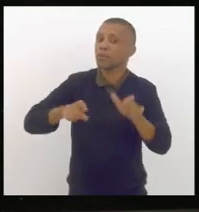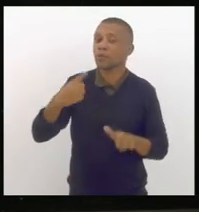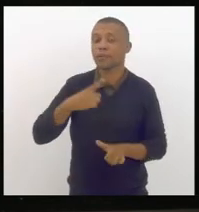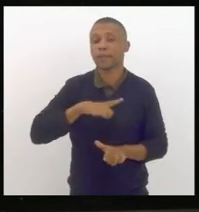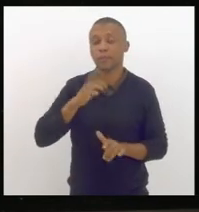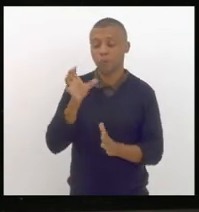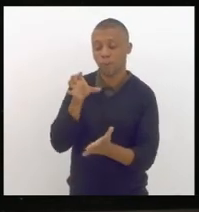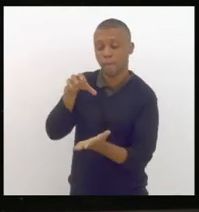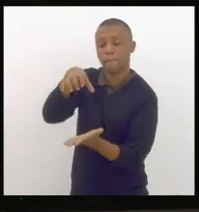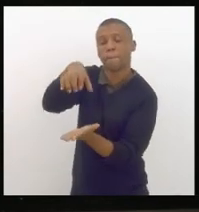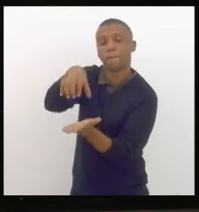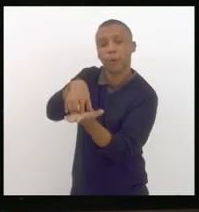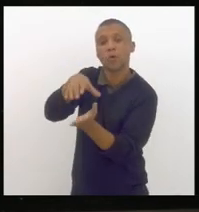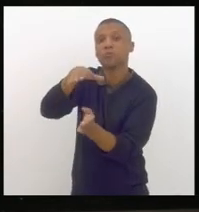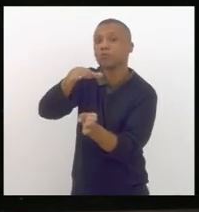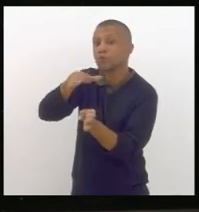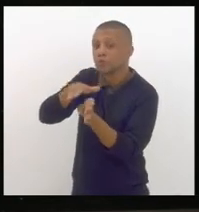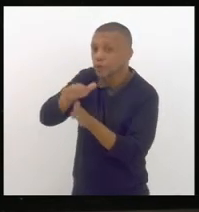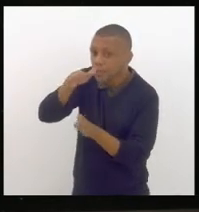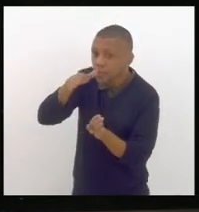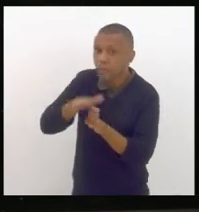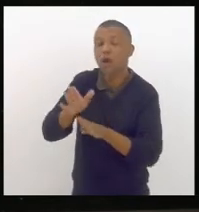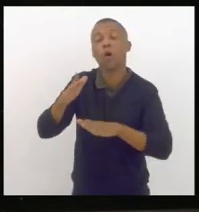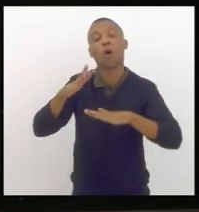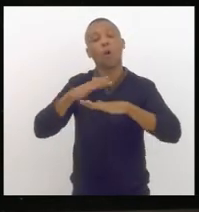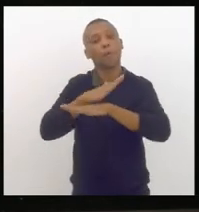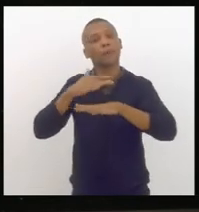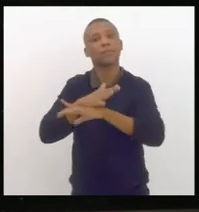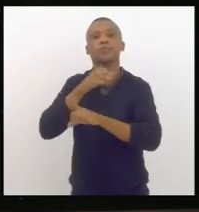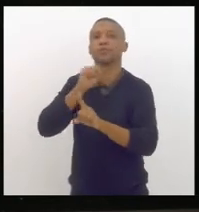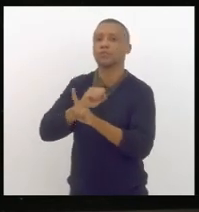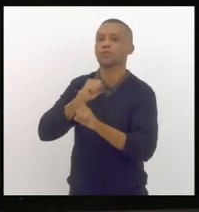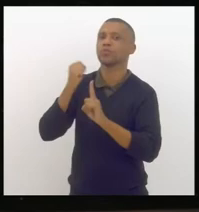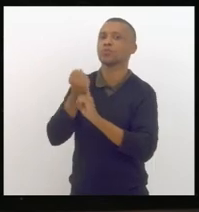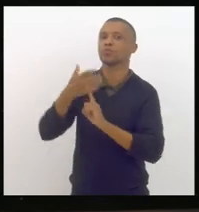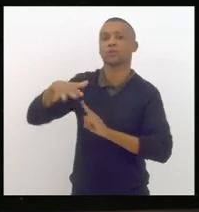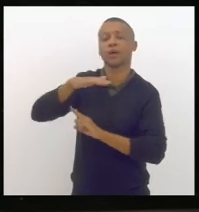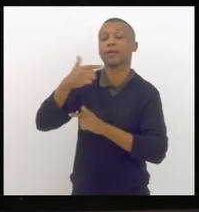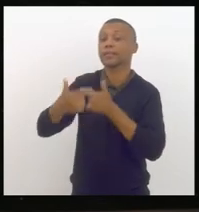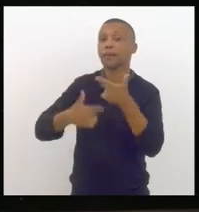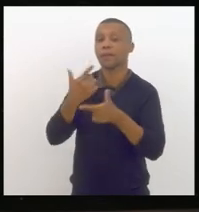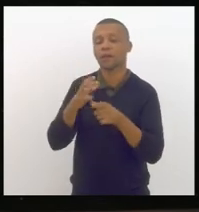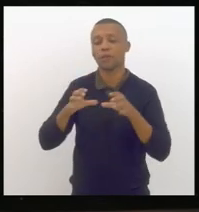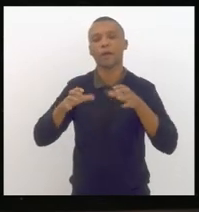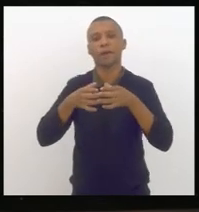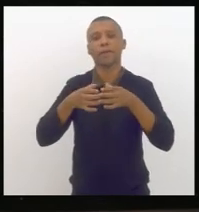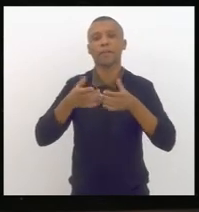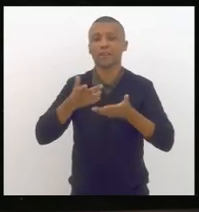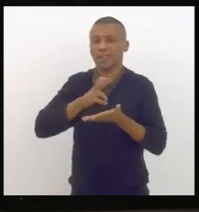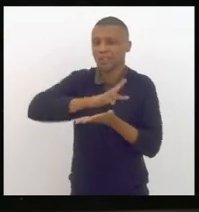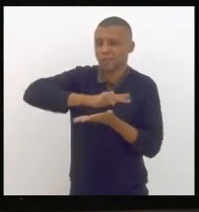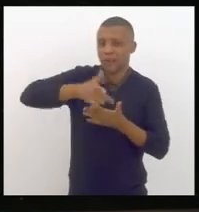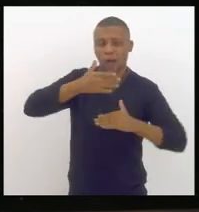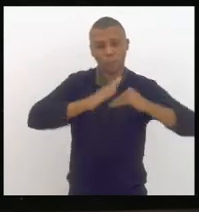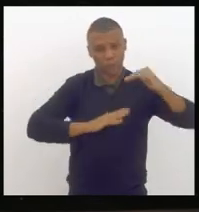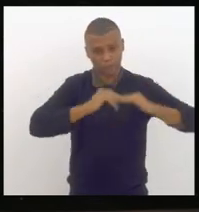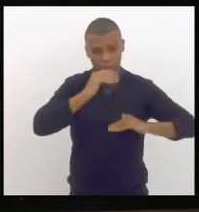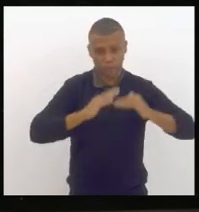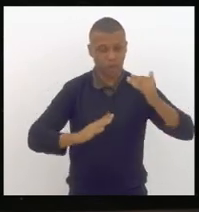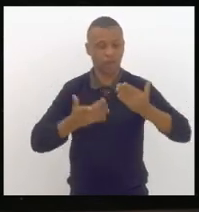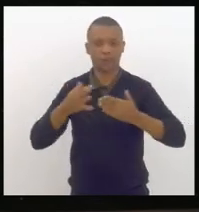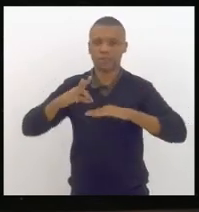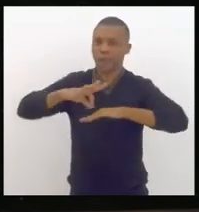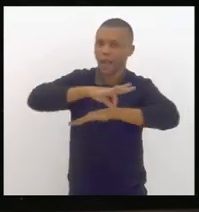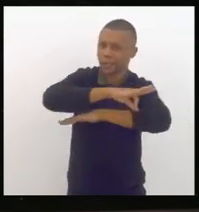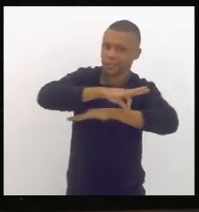de orientação urbanística e social, que atua com uma equipe multidisciplinar de arquitetos,